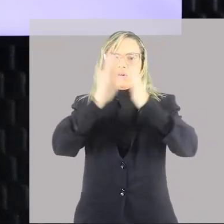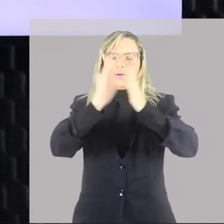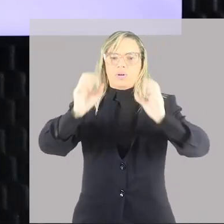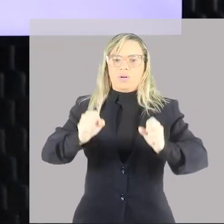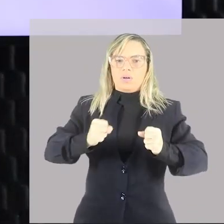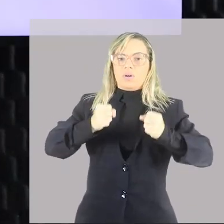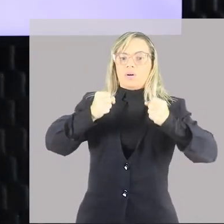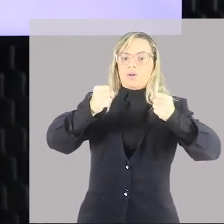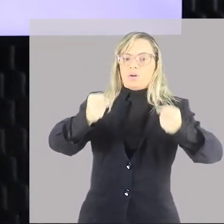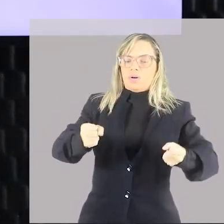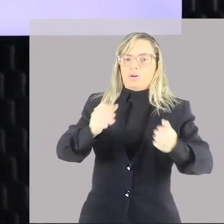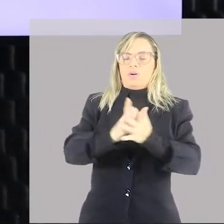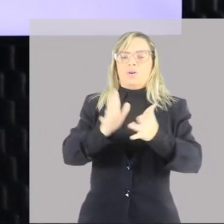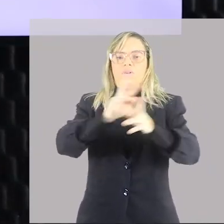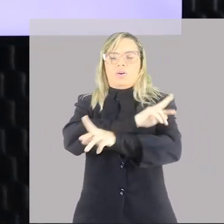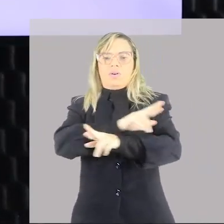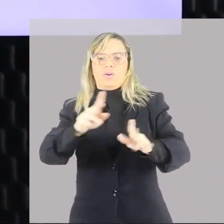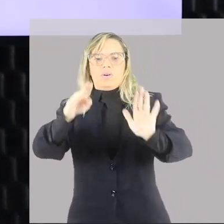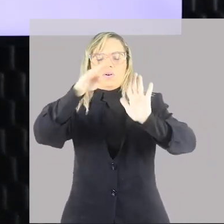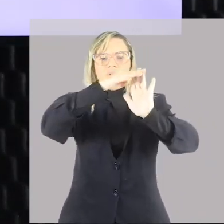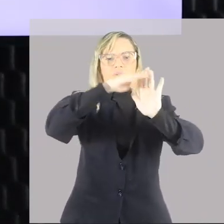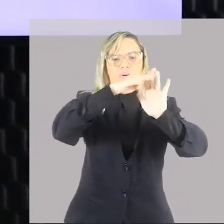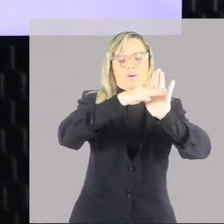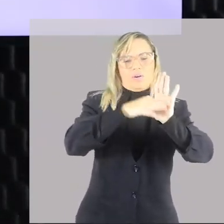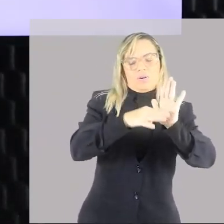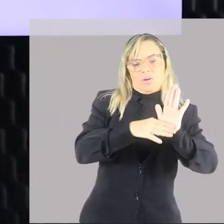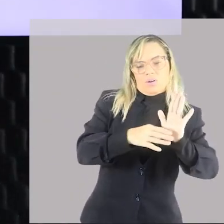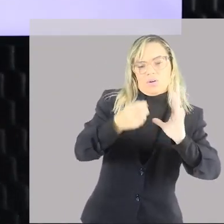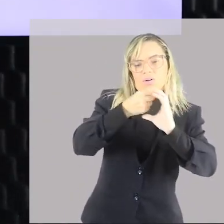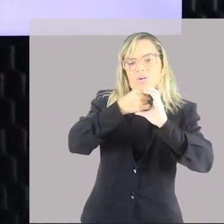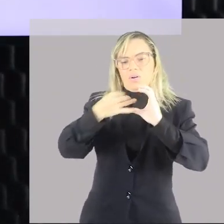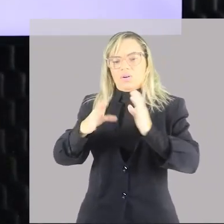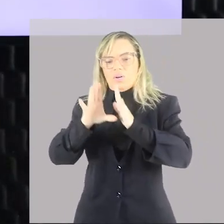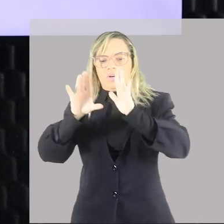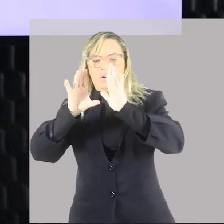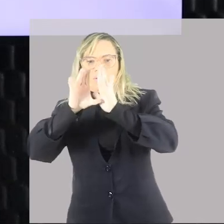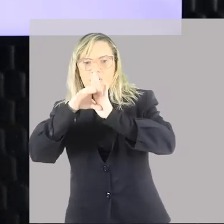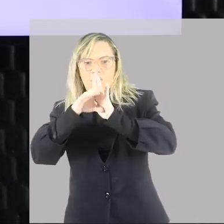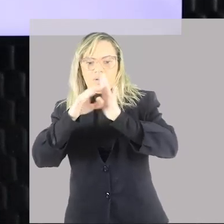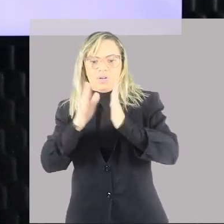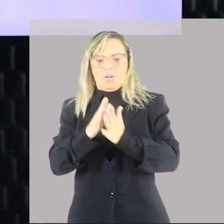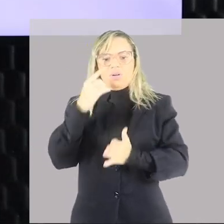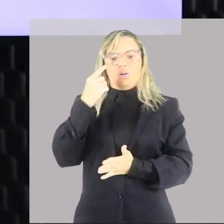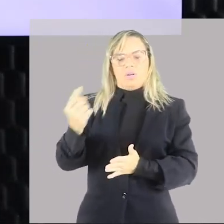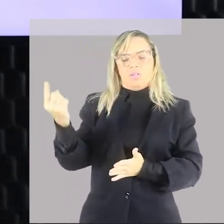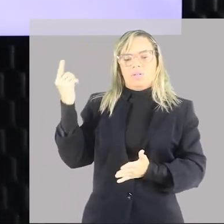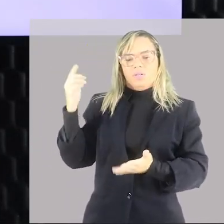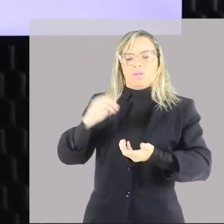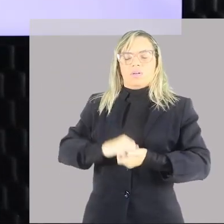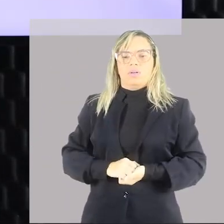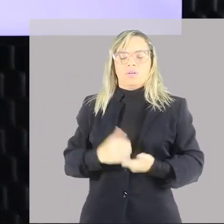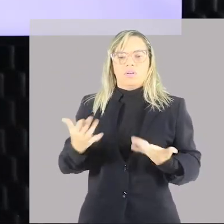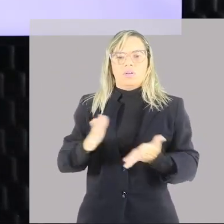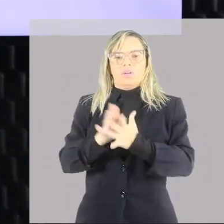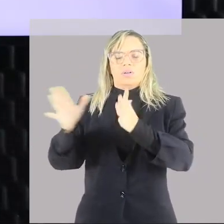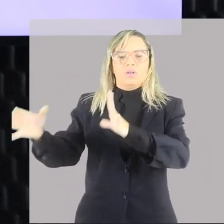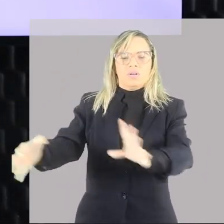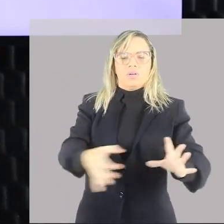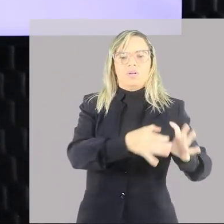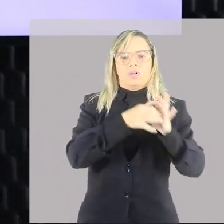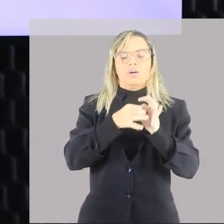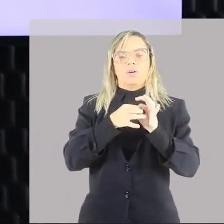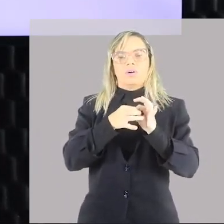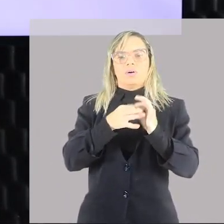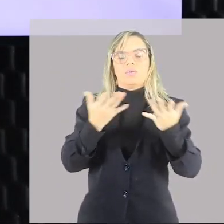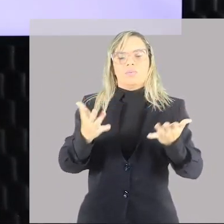podemos encontrar vários elementos ou vários conceitos associados ou, na verdade,